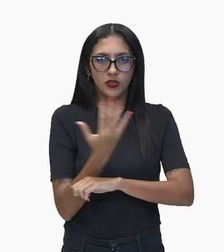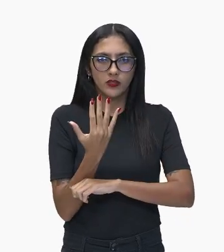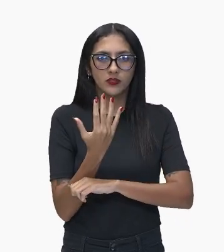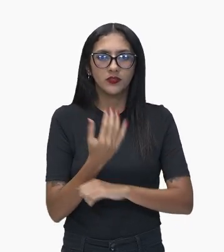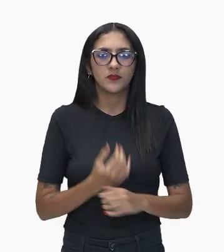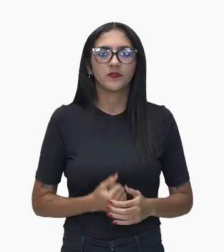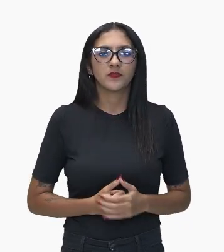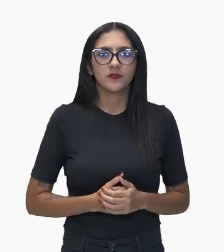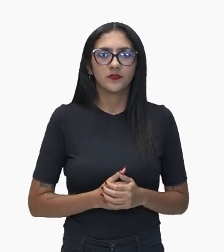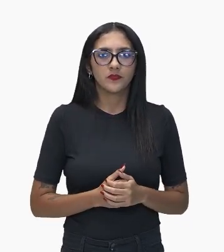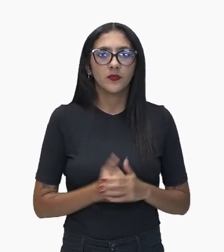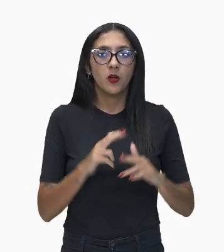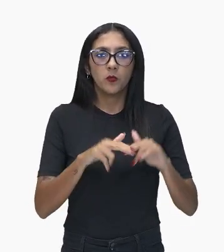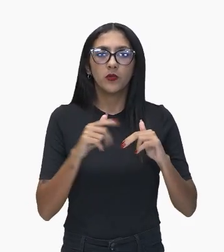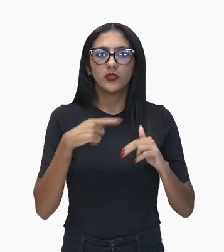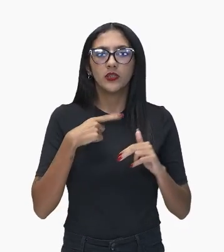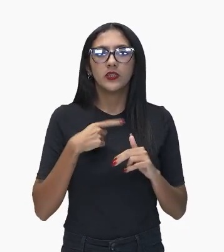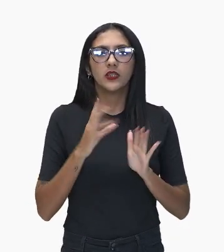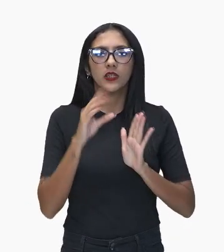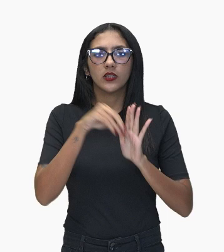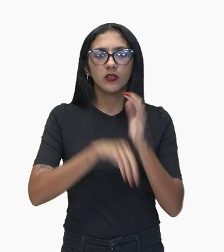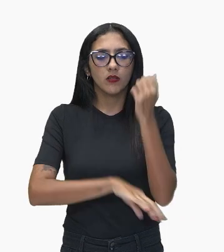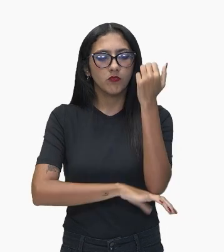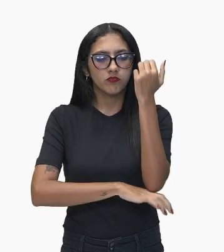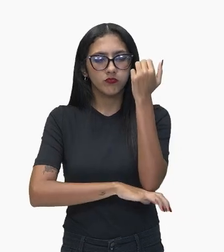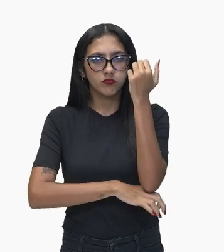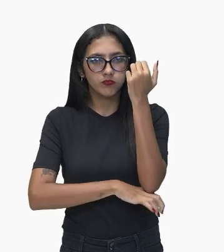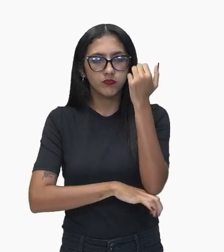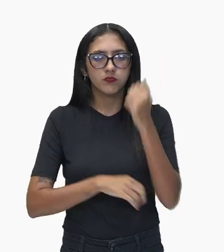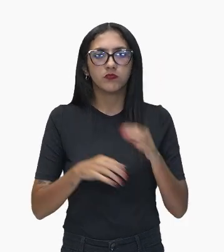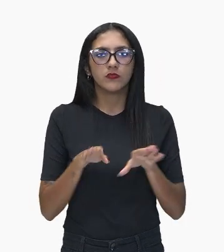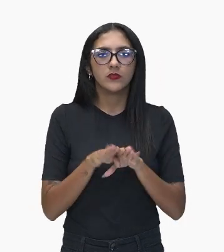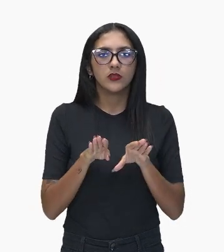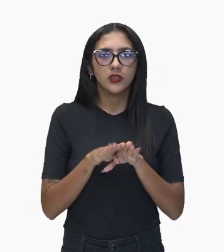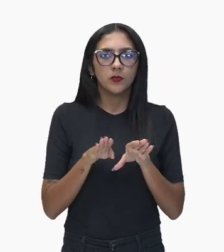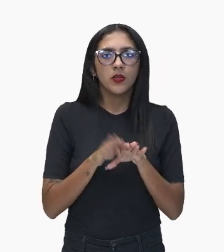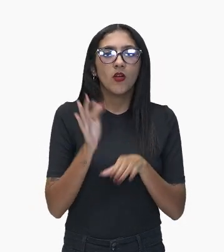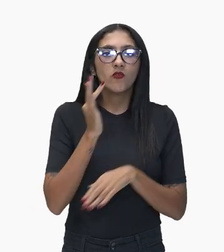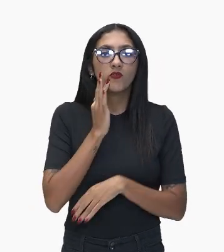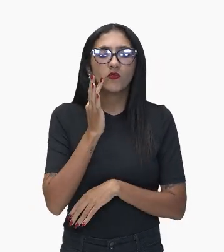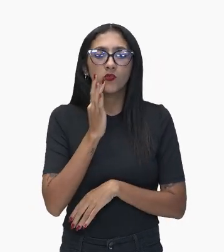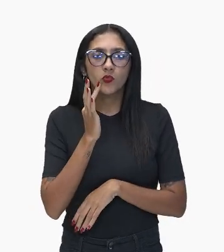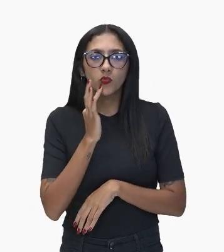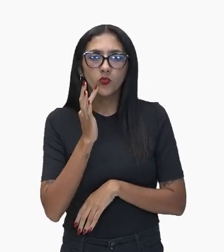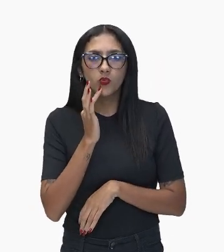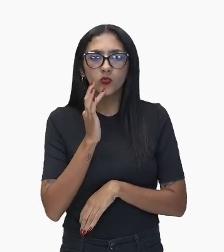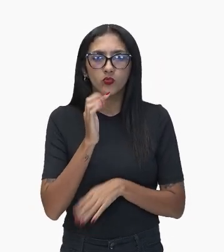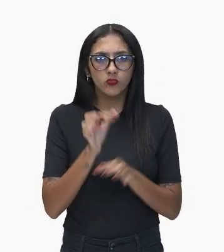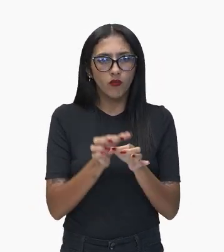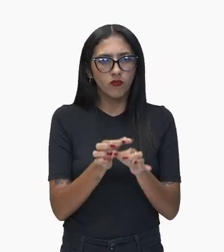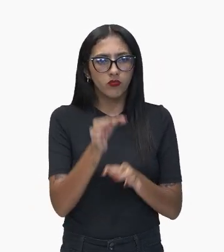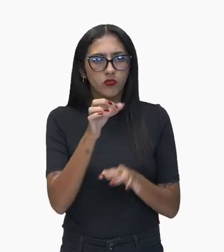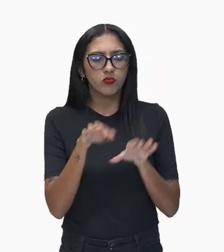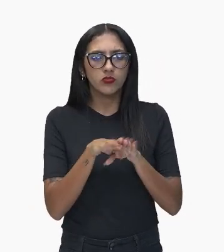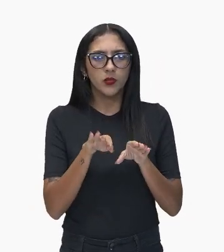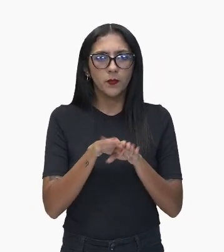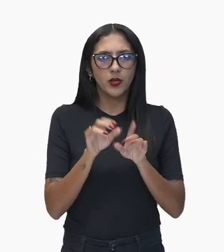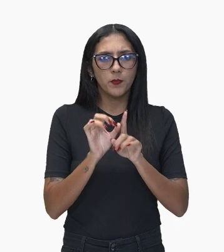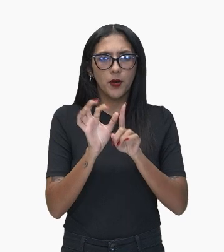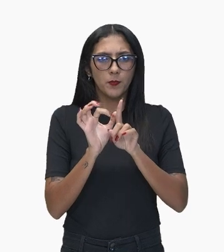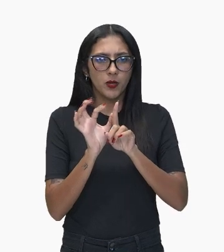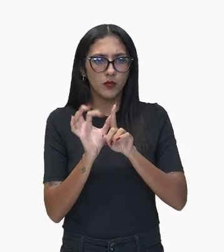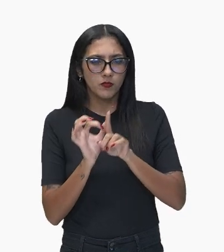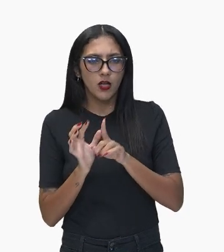ele está presente em raízes, em frutos, em tubérculos e sementes. Então, quando a gente